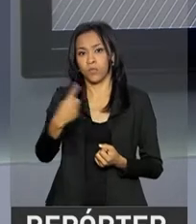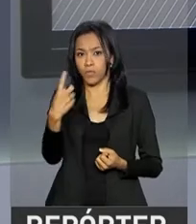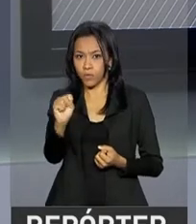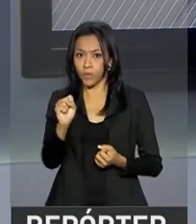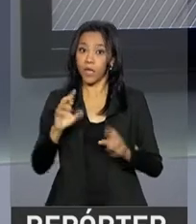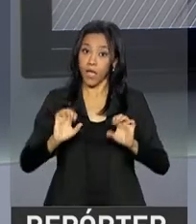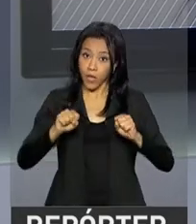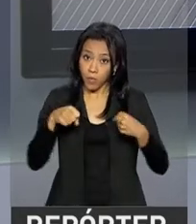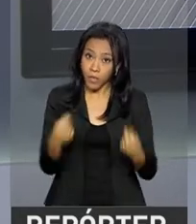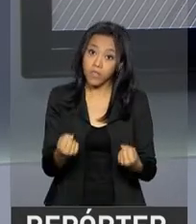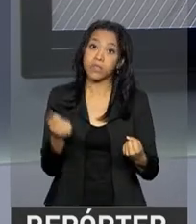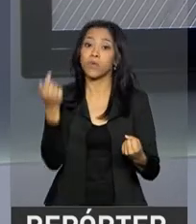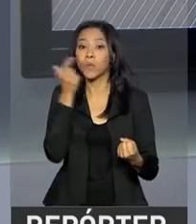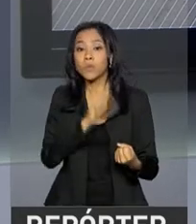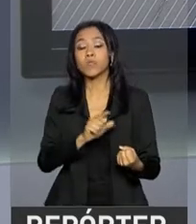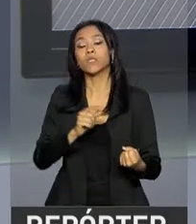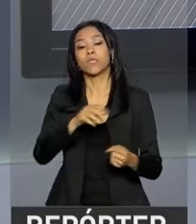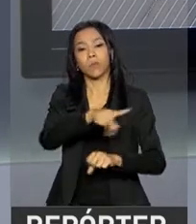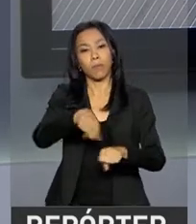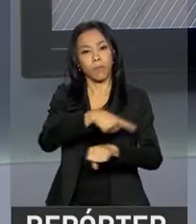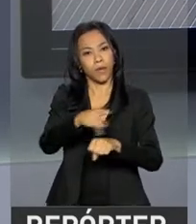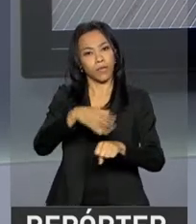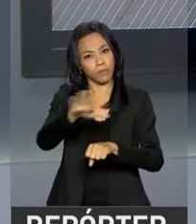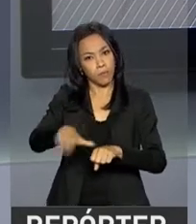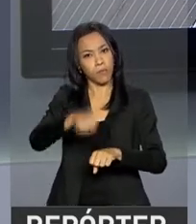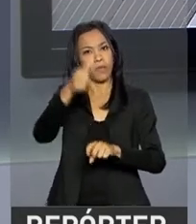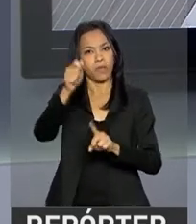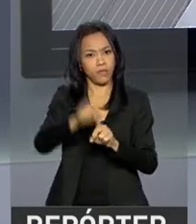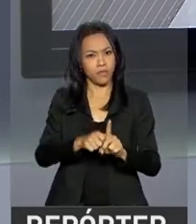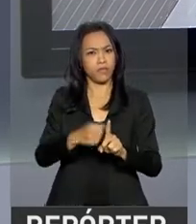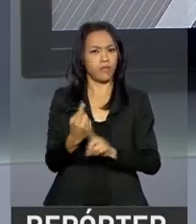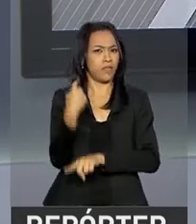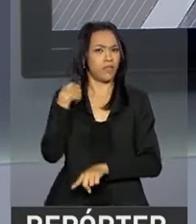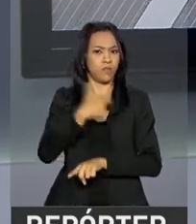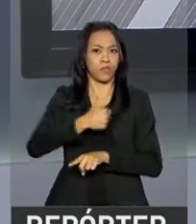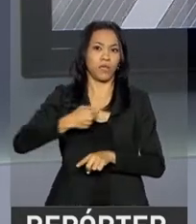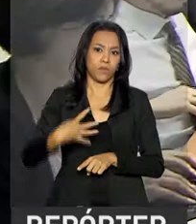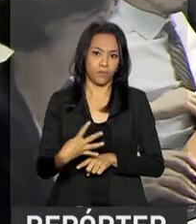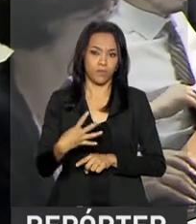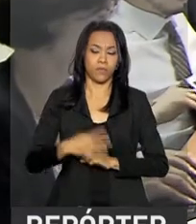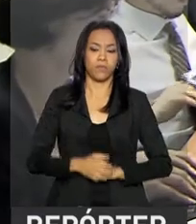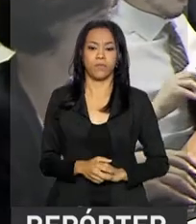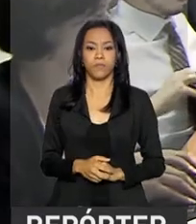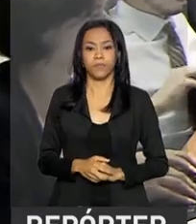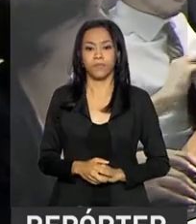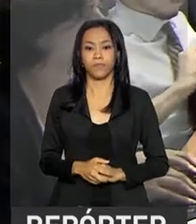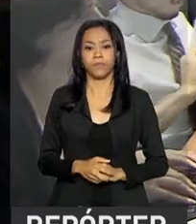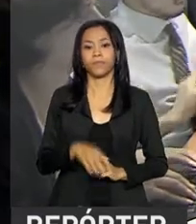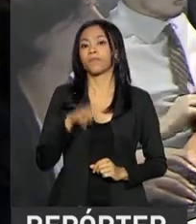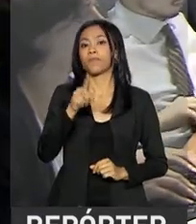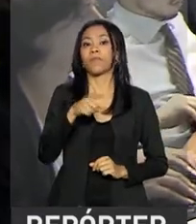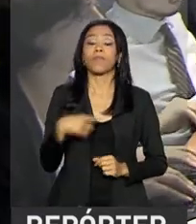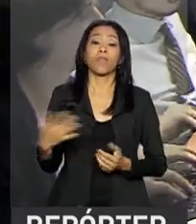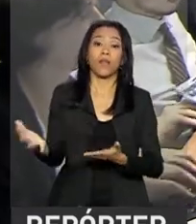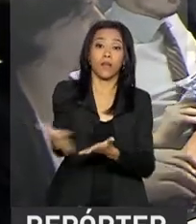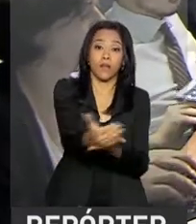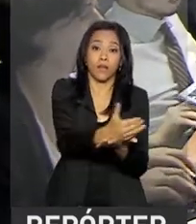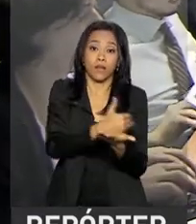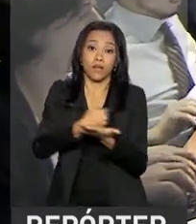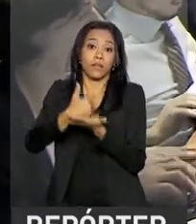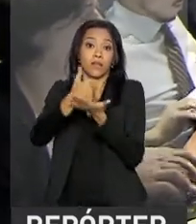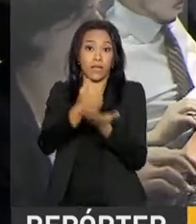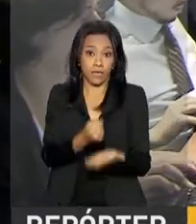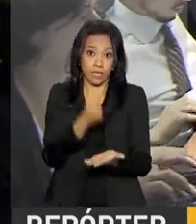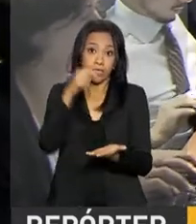levaram o país ao melhor resultado para o mês desde 2004 12 as receitas federais arrecadaram em